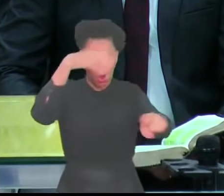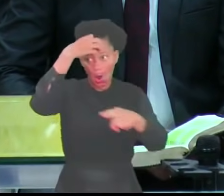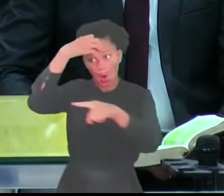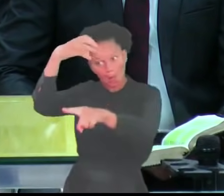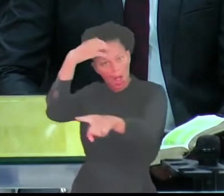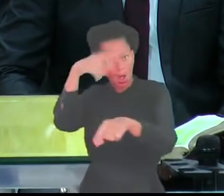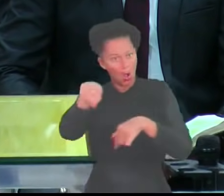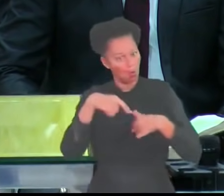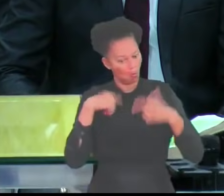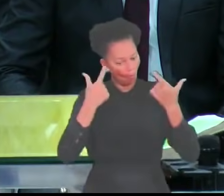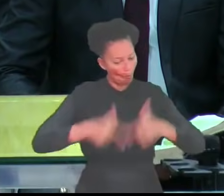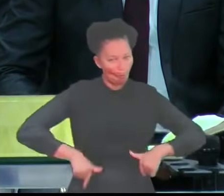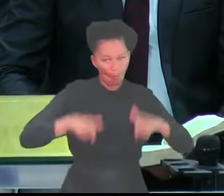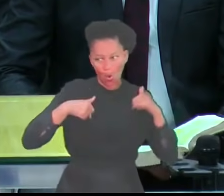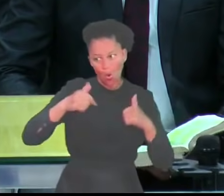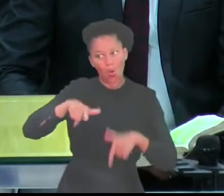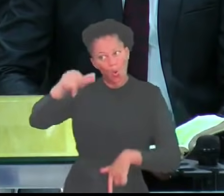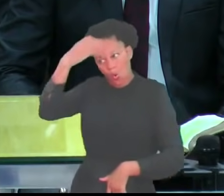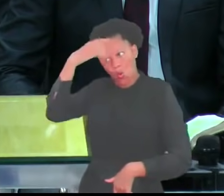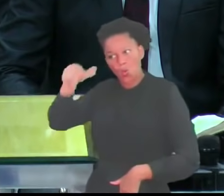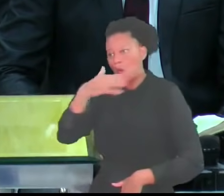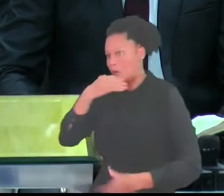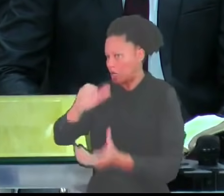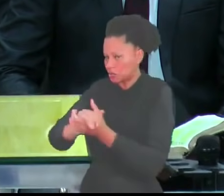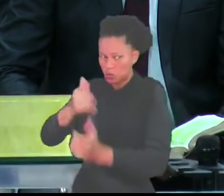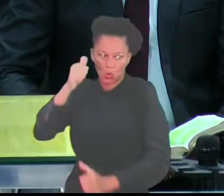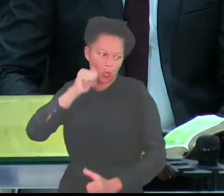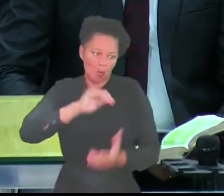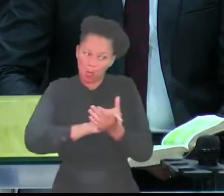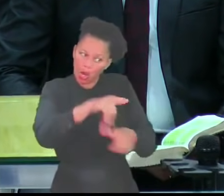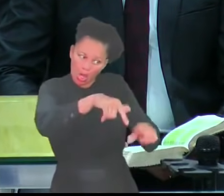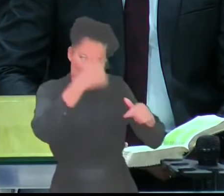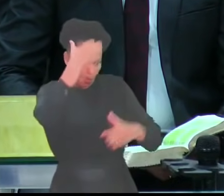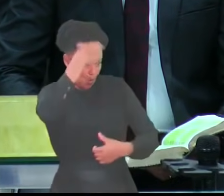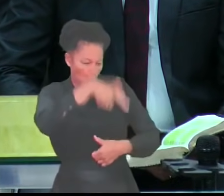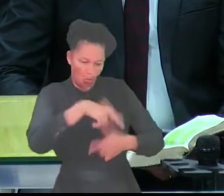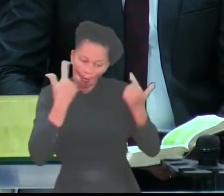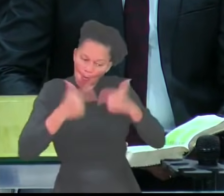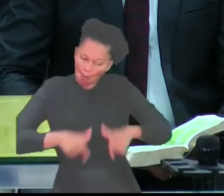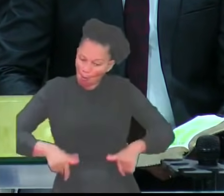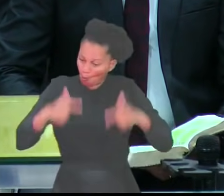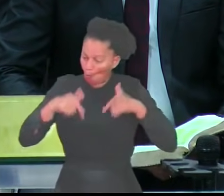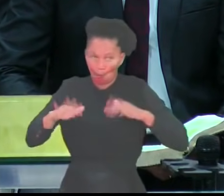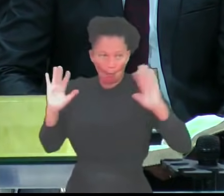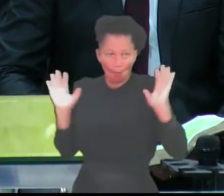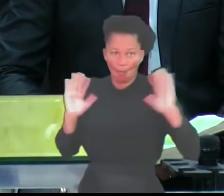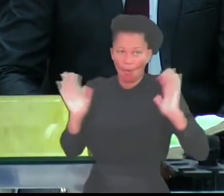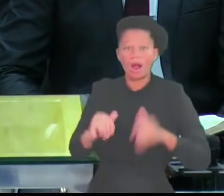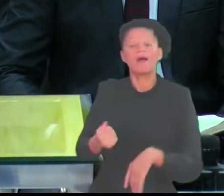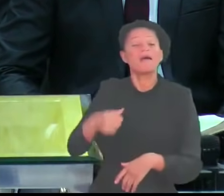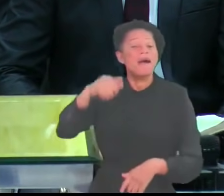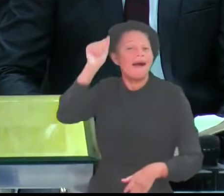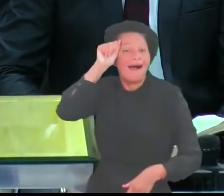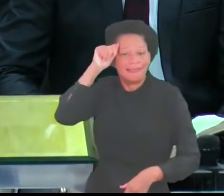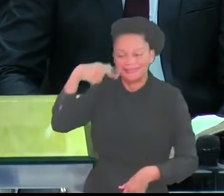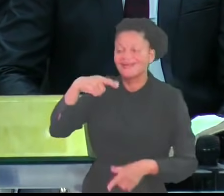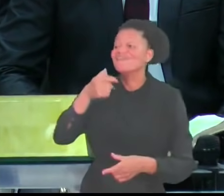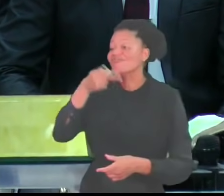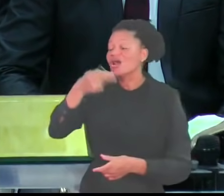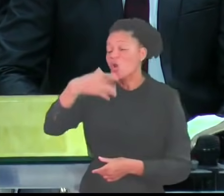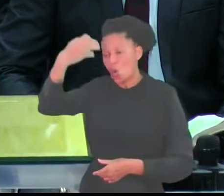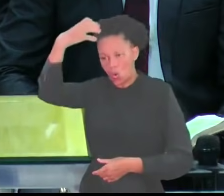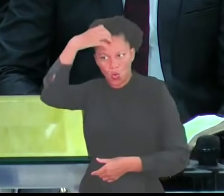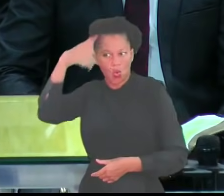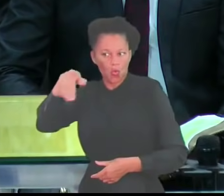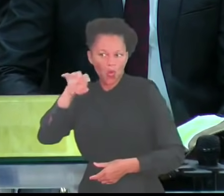pastor. O culpado foi meu marido. O culpado foi minha mulher. O culpado foi... É? Adão disse que a culpada foi Eva. Eva disse